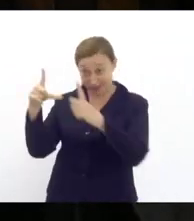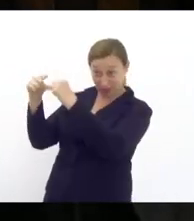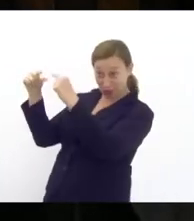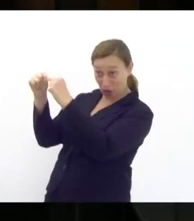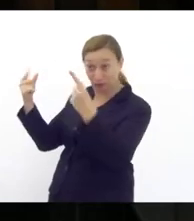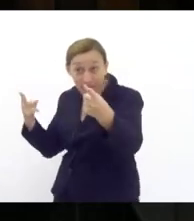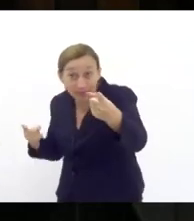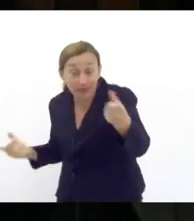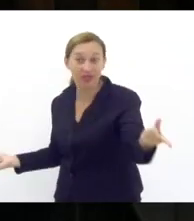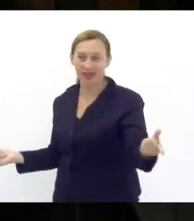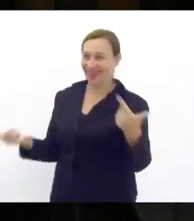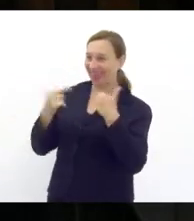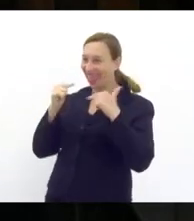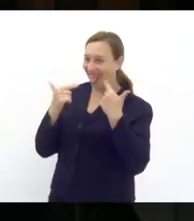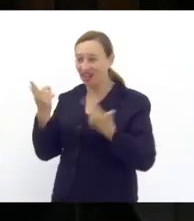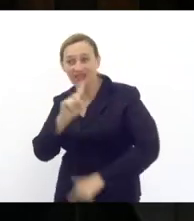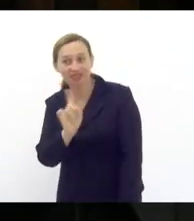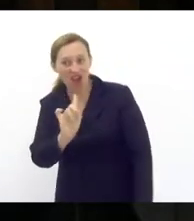Agora não vem fazer graça, não.